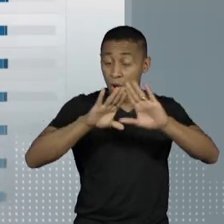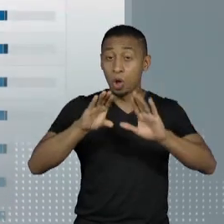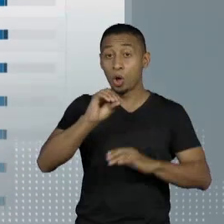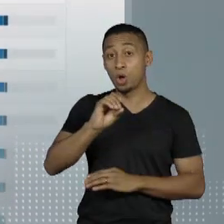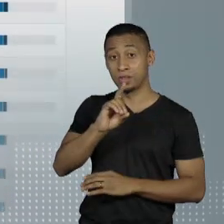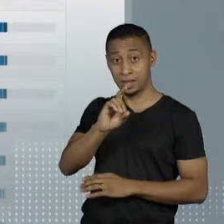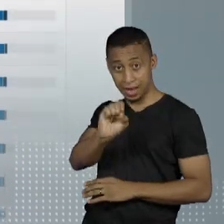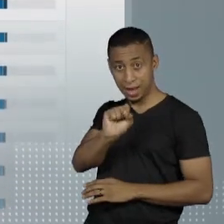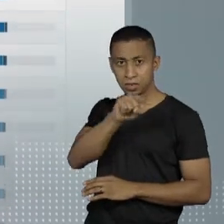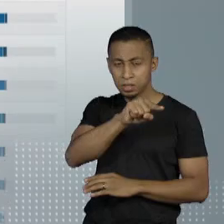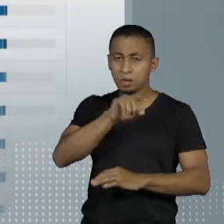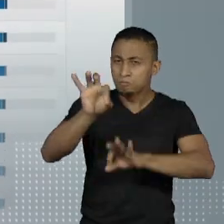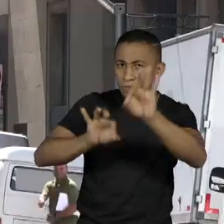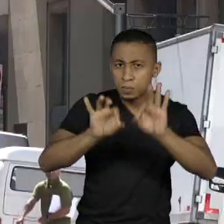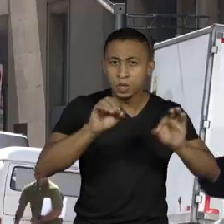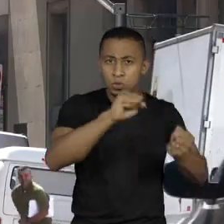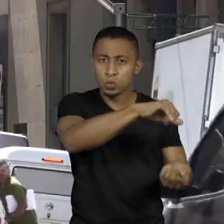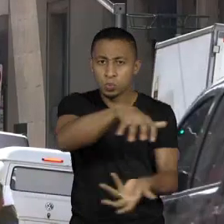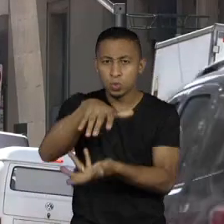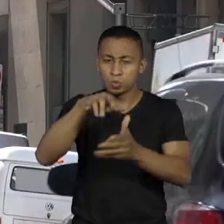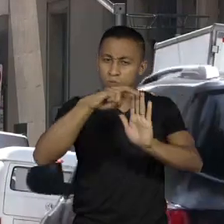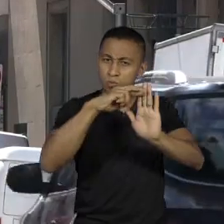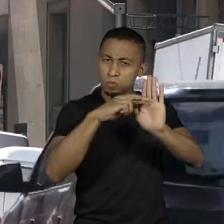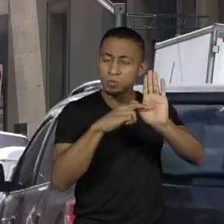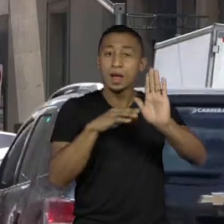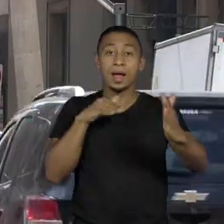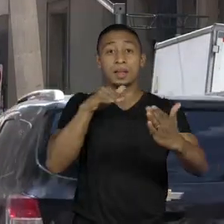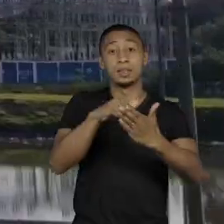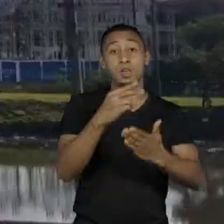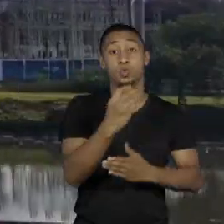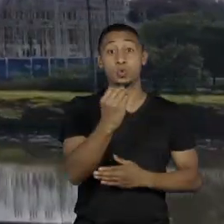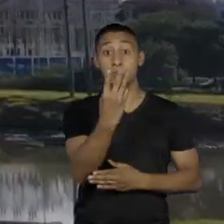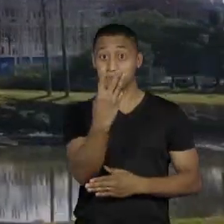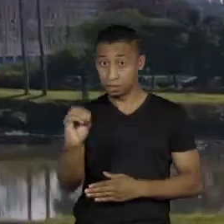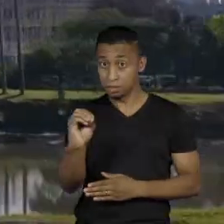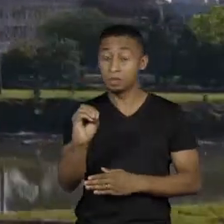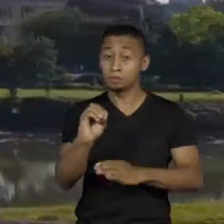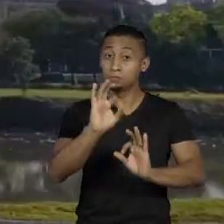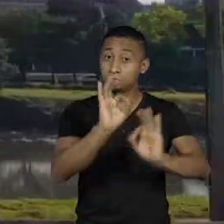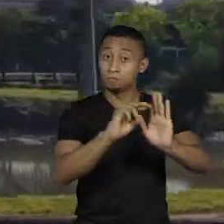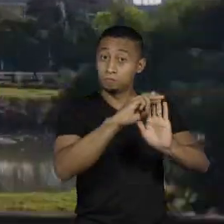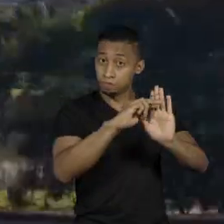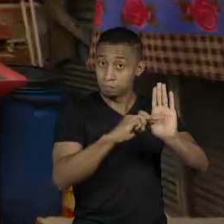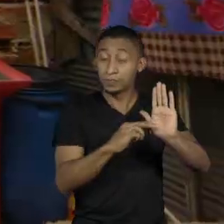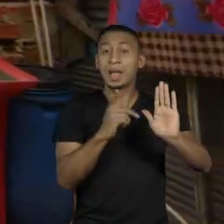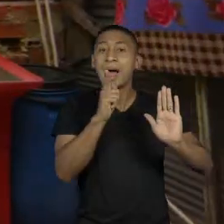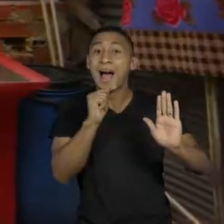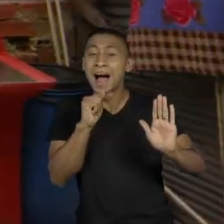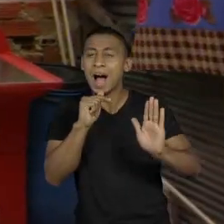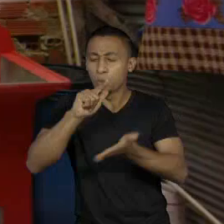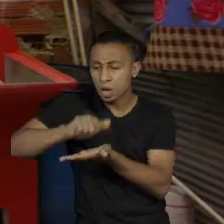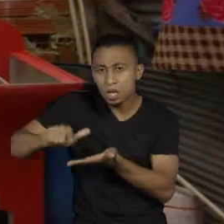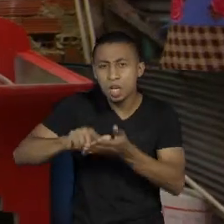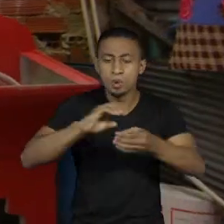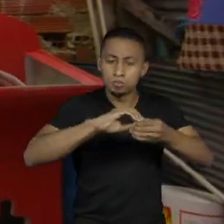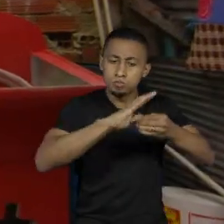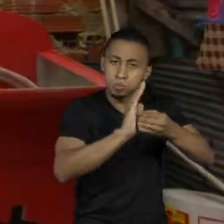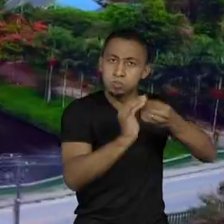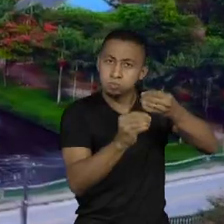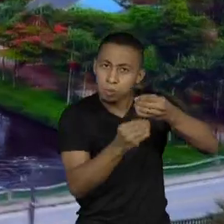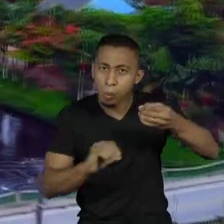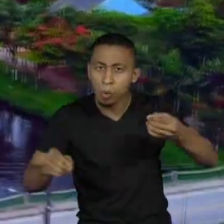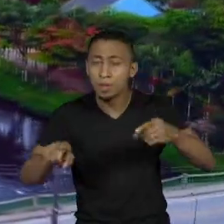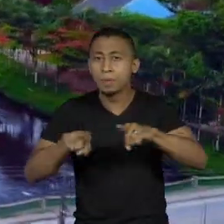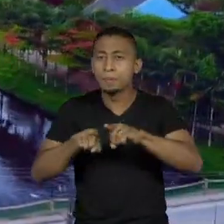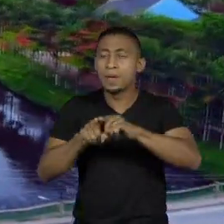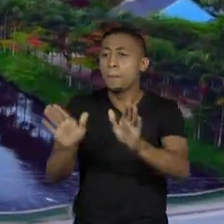plano global, com metas definidas até 2030. Entre elas, água potável e saneamento, erradicação